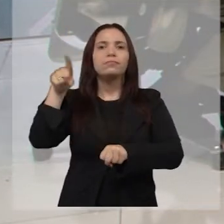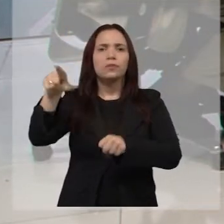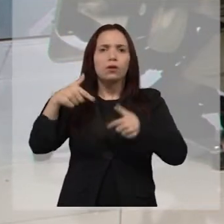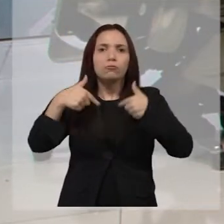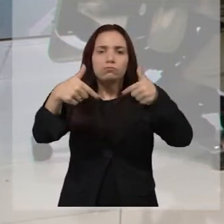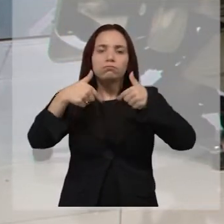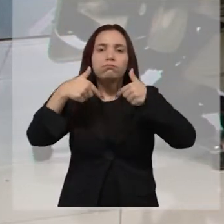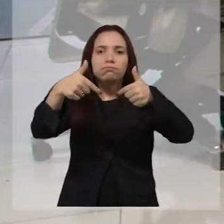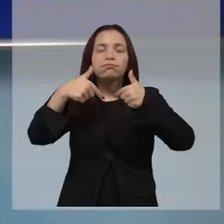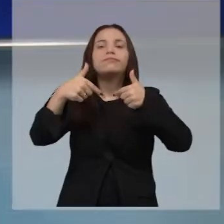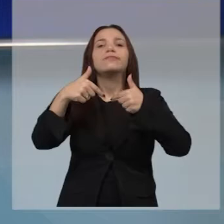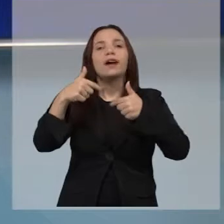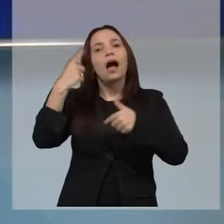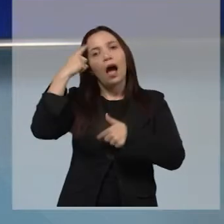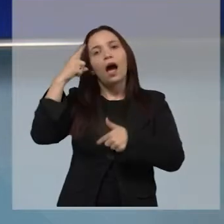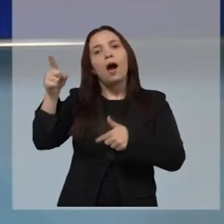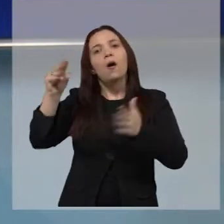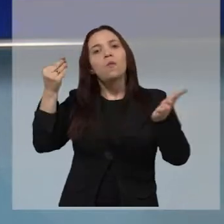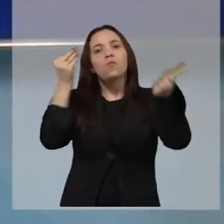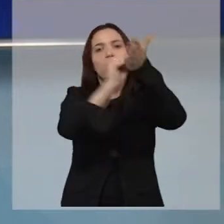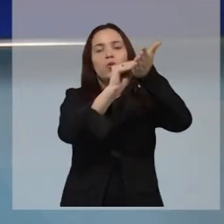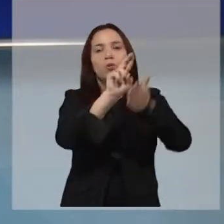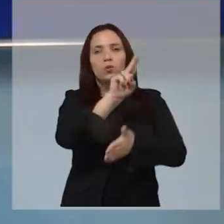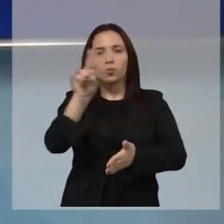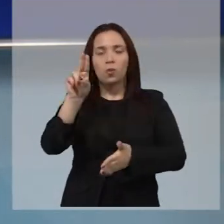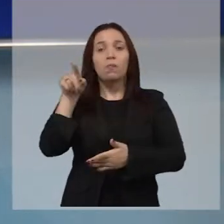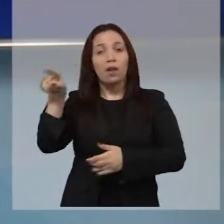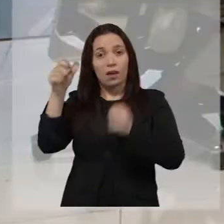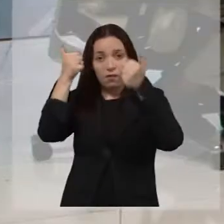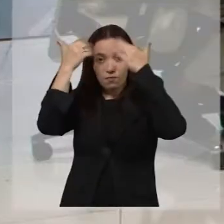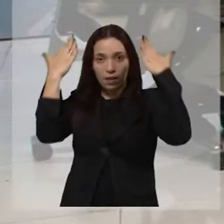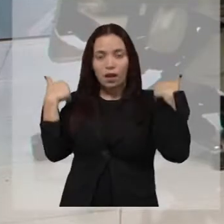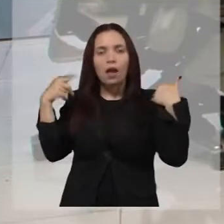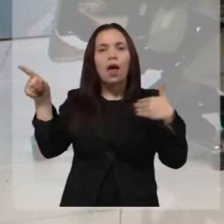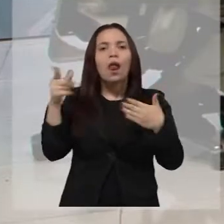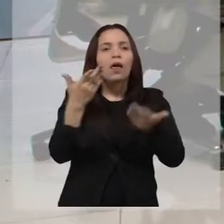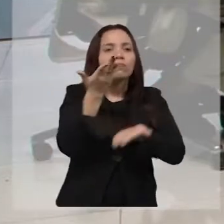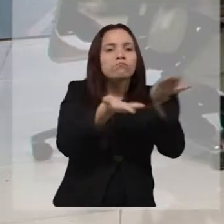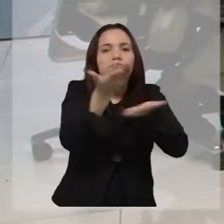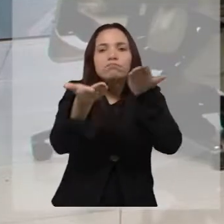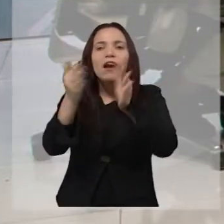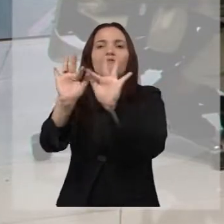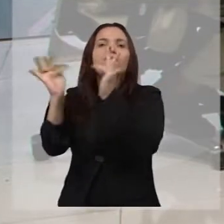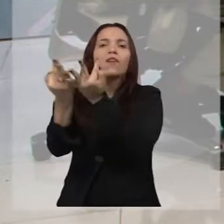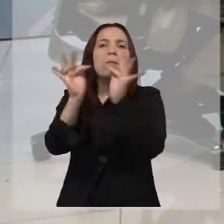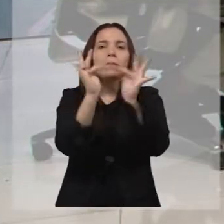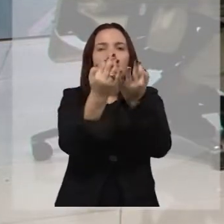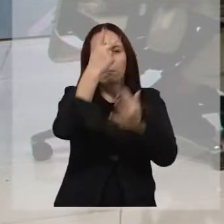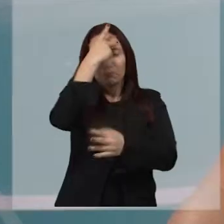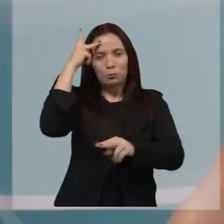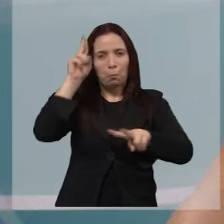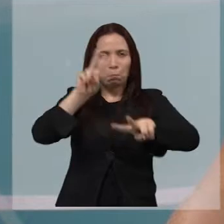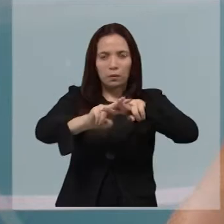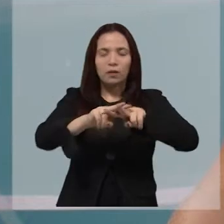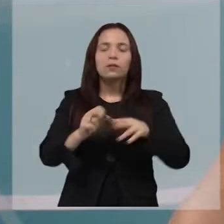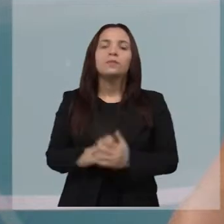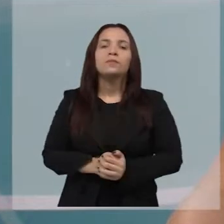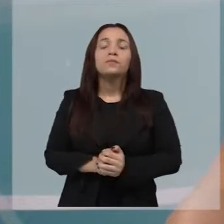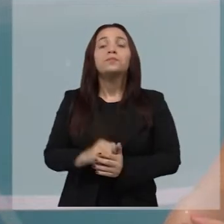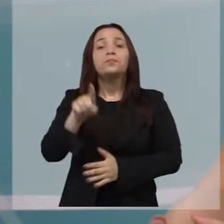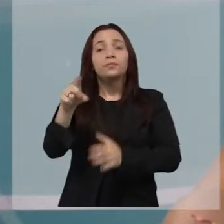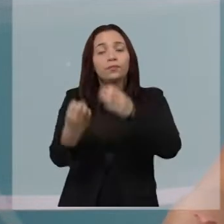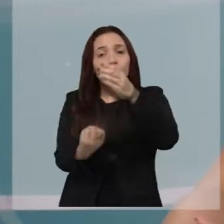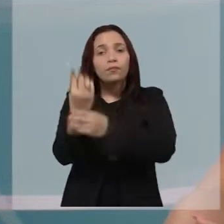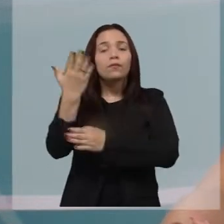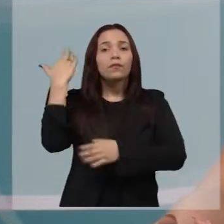ação muito substantiva nessa área Ela de dava apoio. assistência aos parentes dos presos, né, na É. época. A